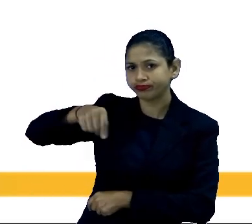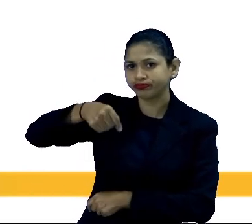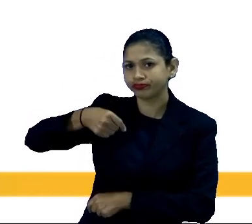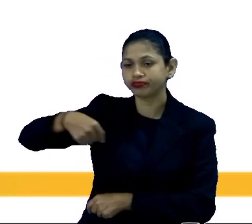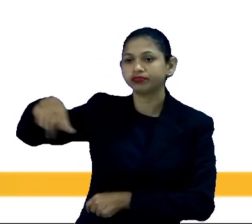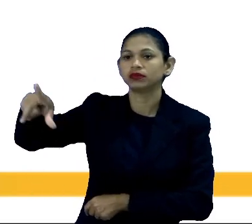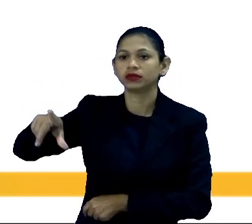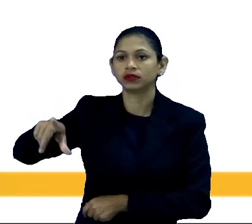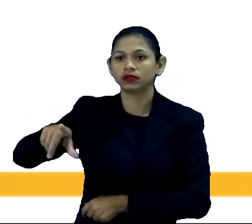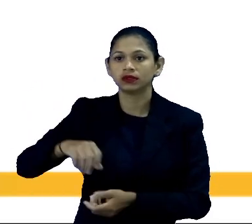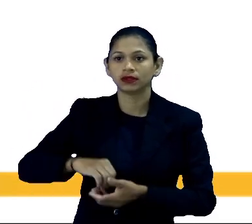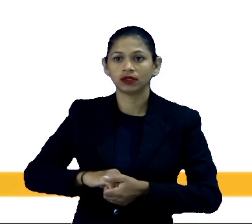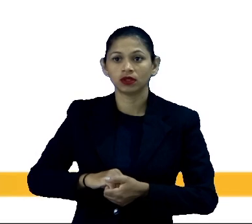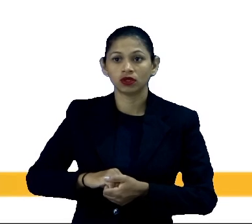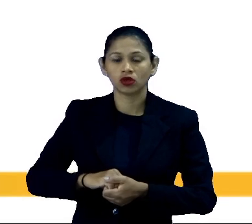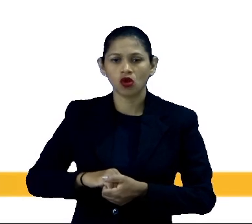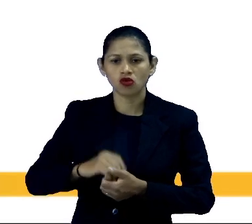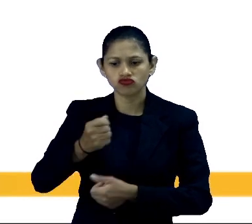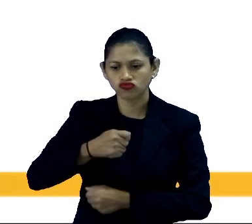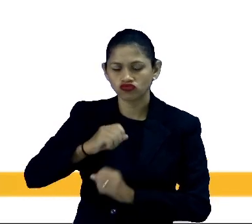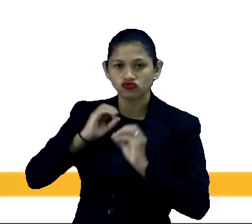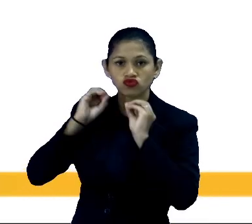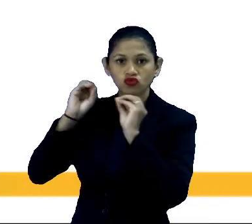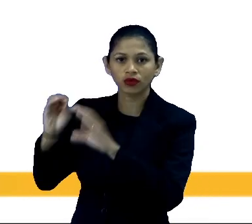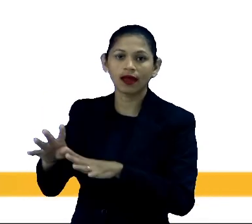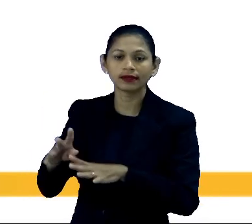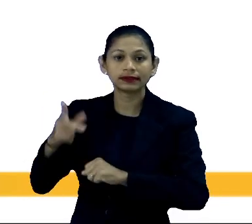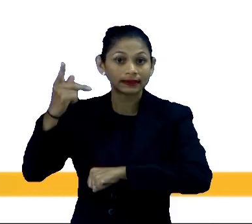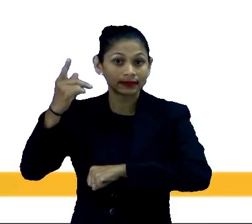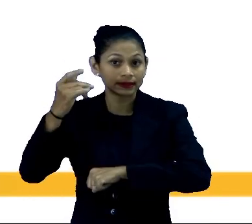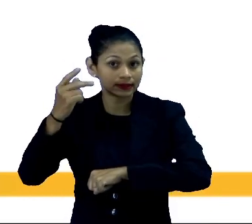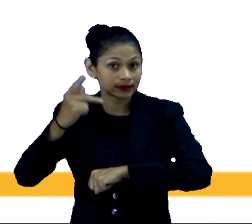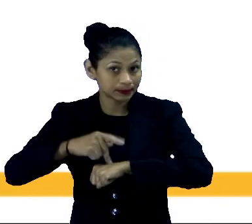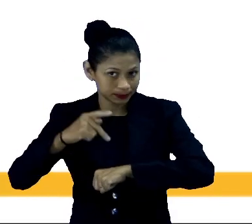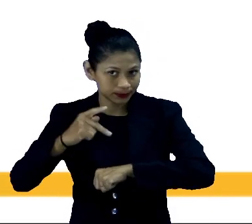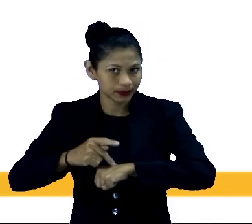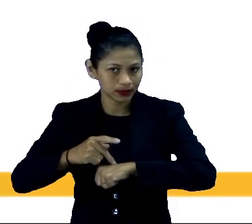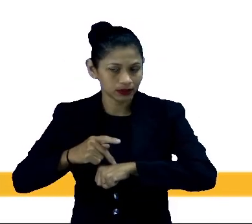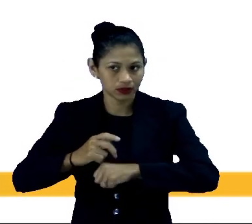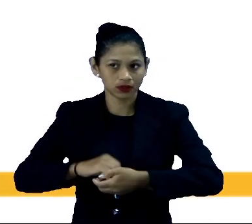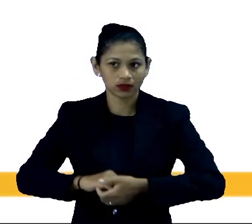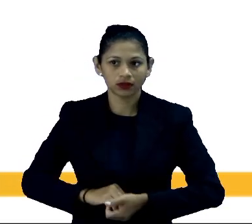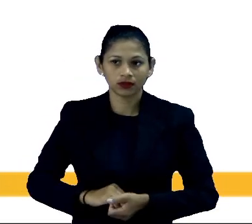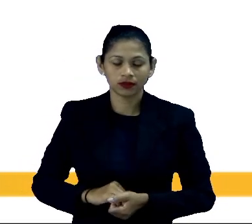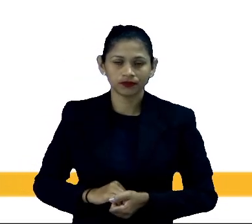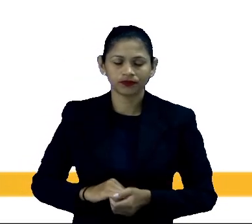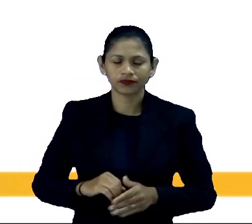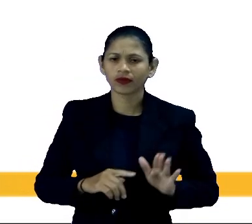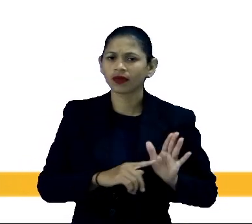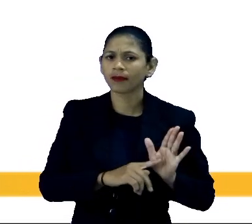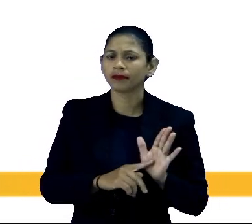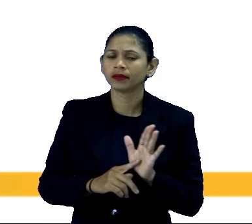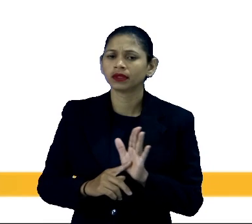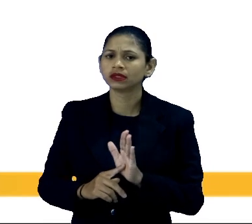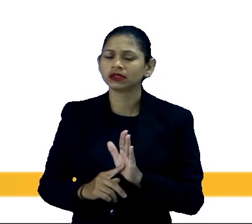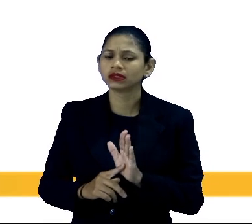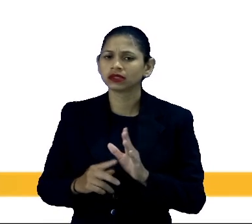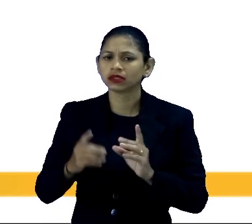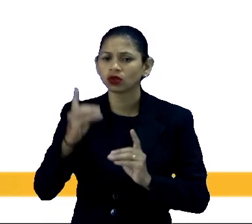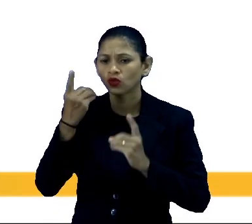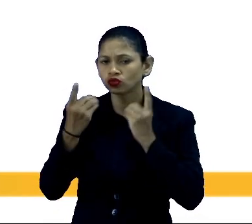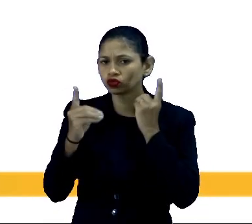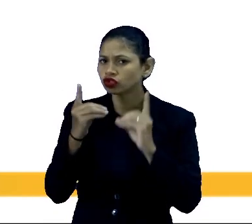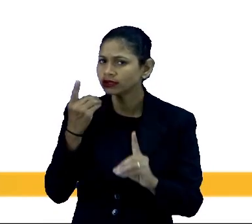nas pedras. Perceberam já? Qual dessas alternativas apresenta esse diálogo entre os